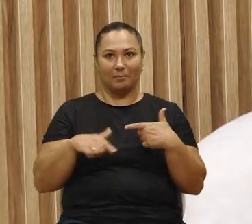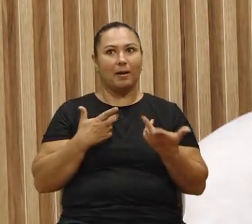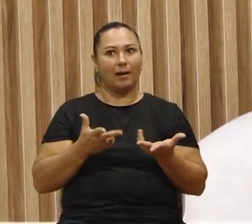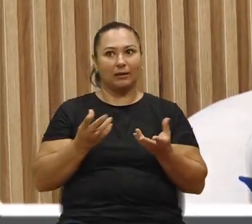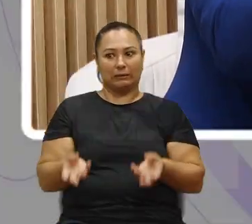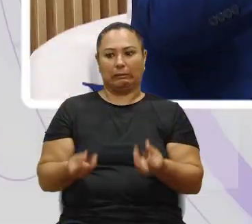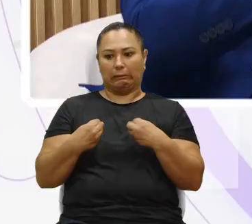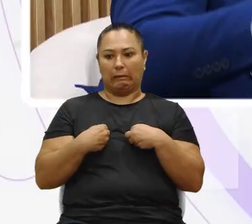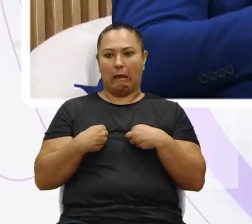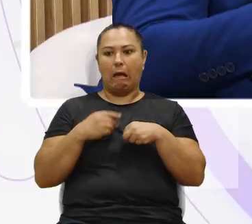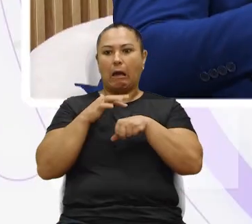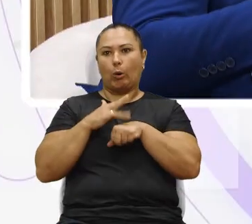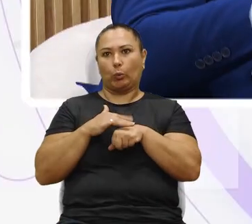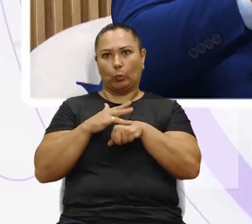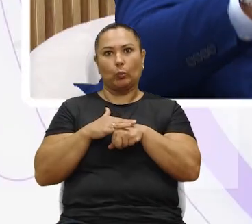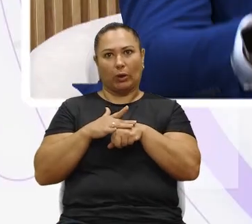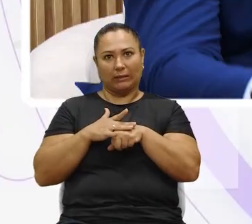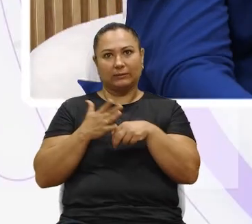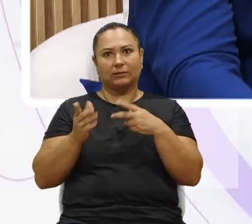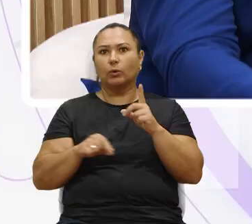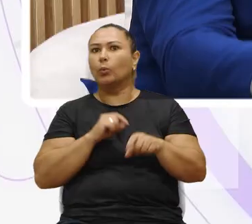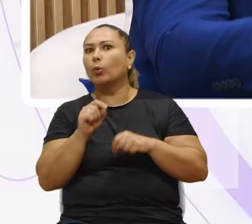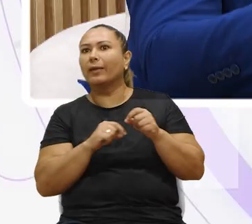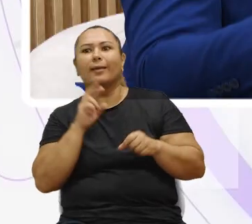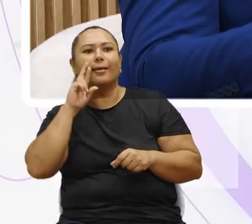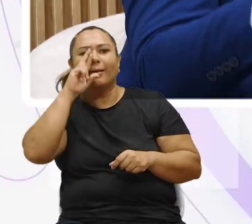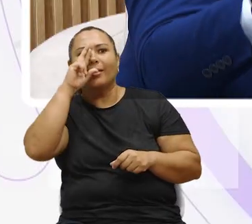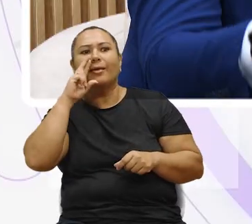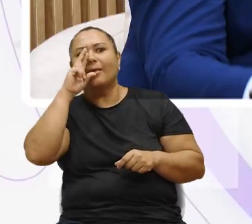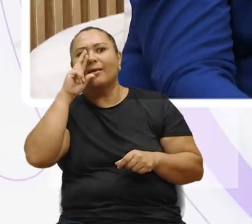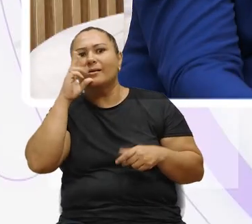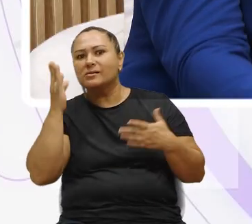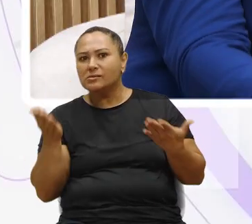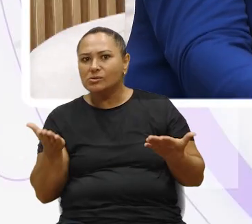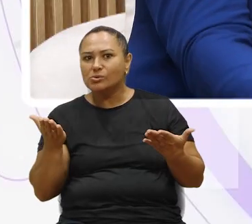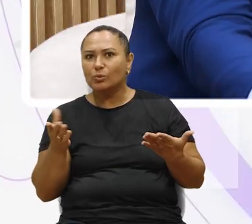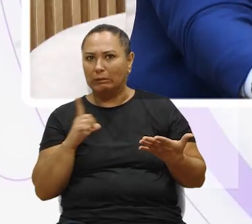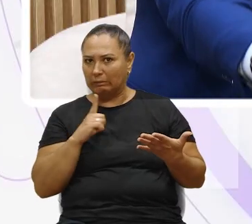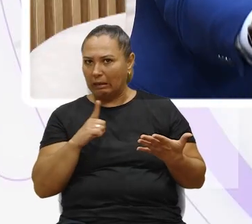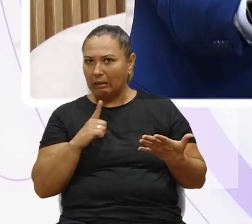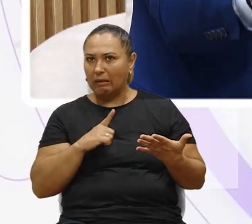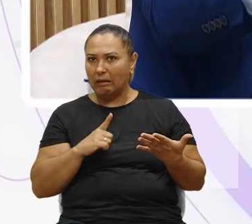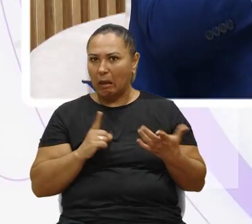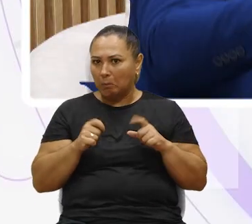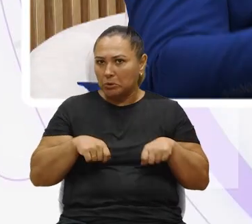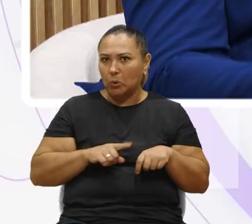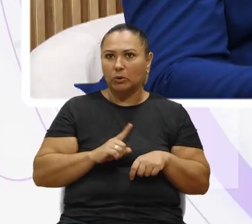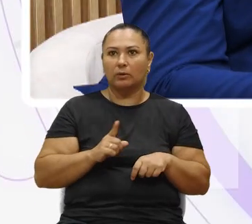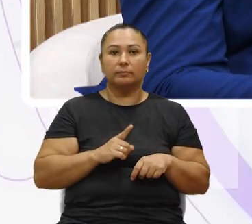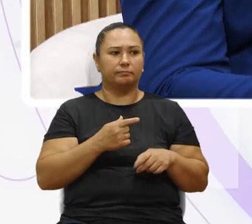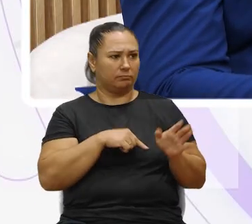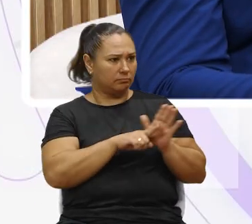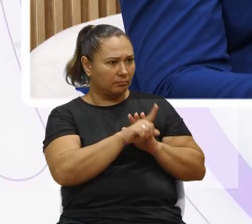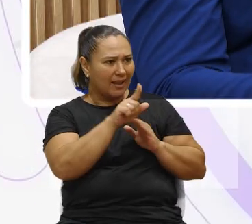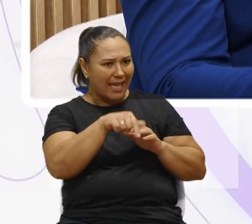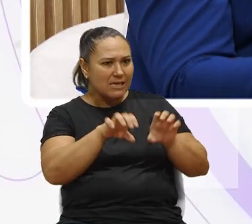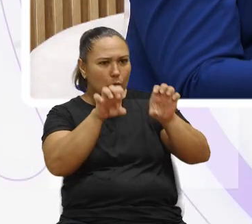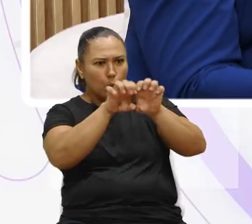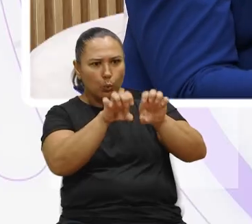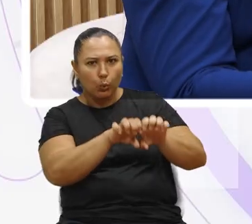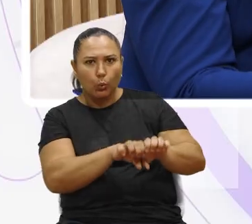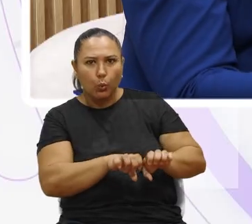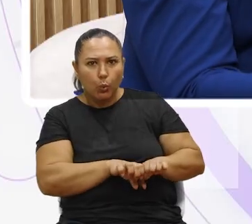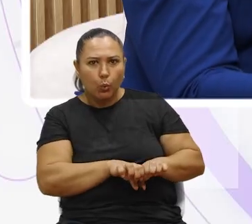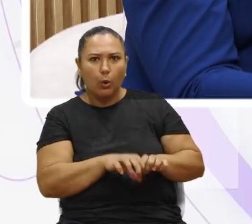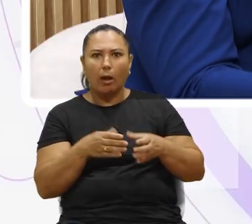trabalho, o que ele te causa, o que ele proporciona, qual é o risco que ele que ele te traz de adoecimento. E nesse caso